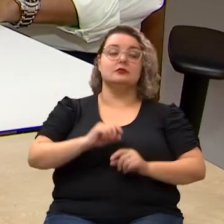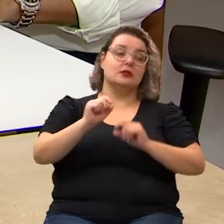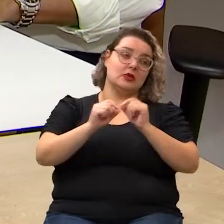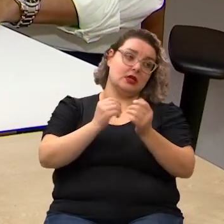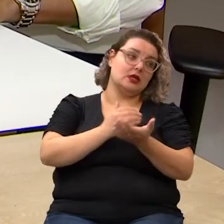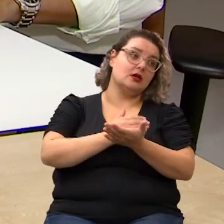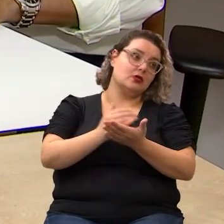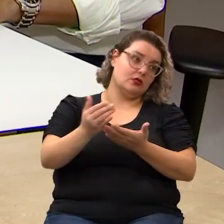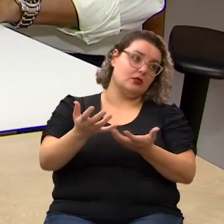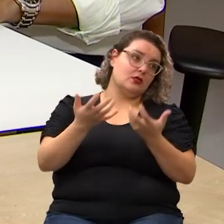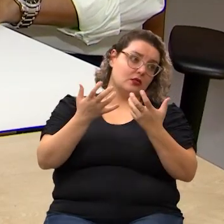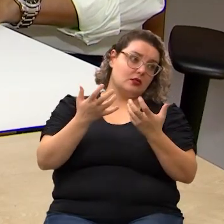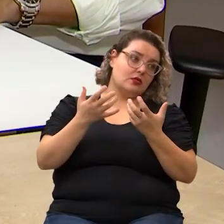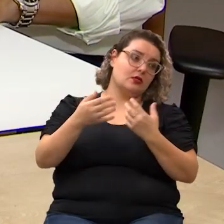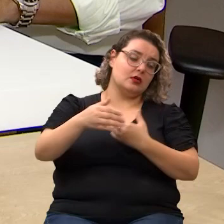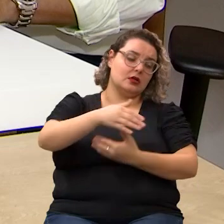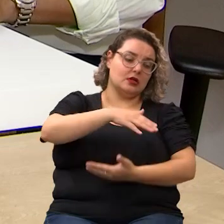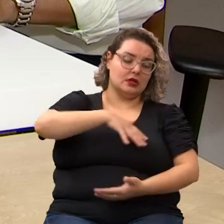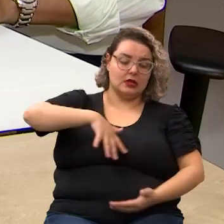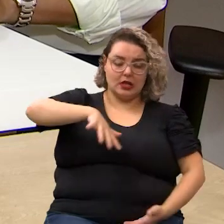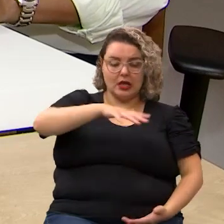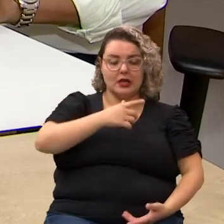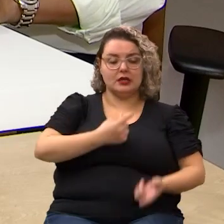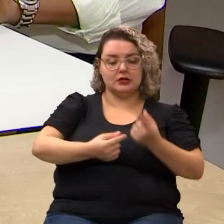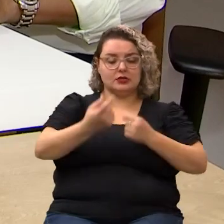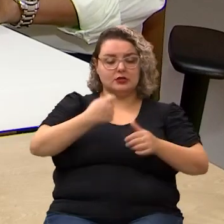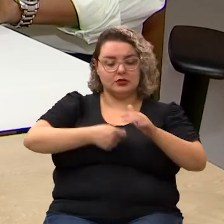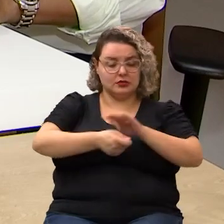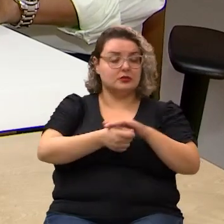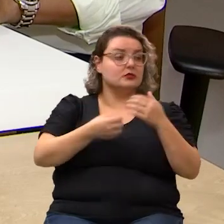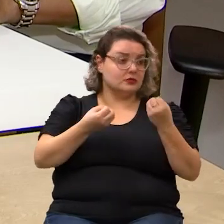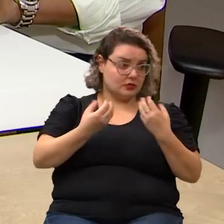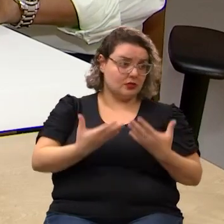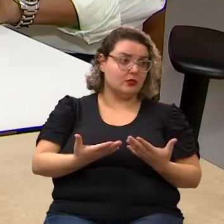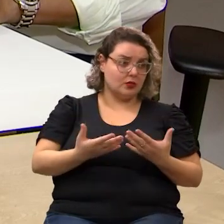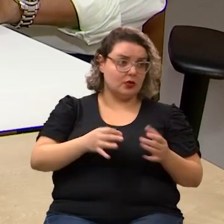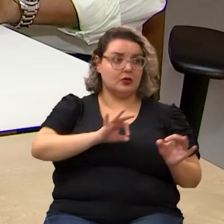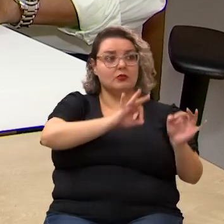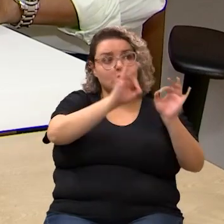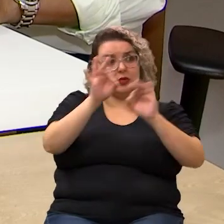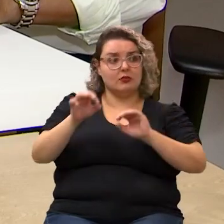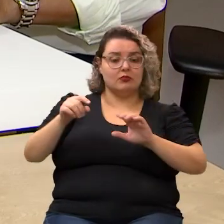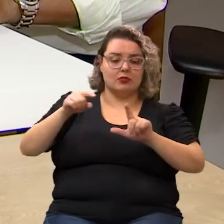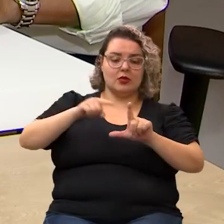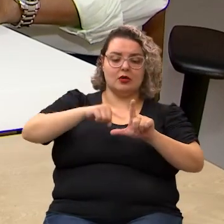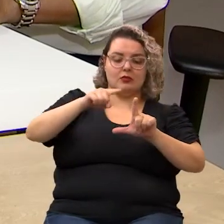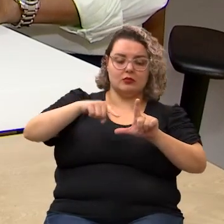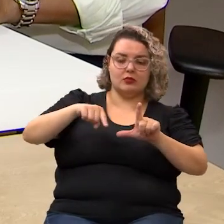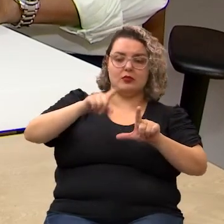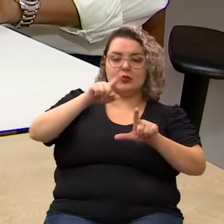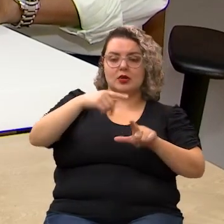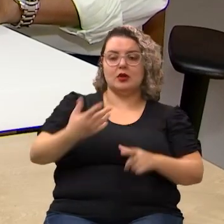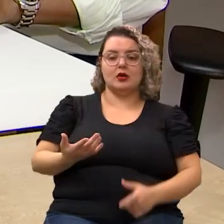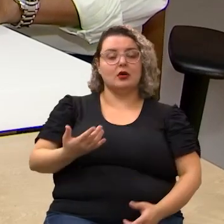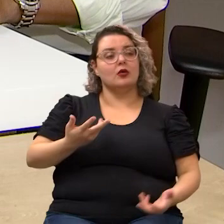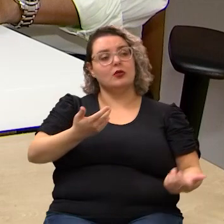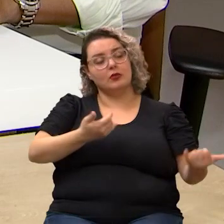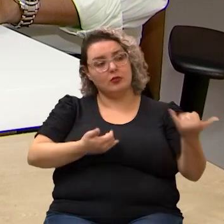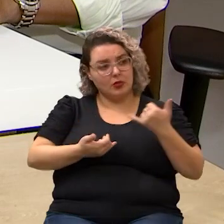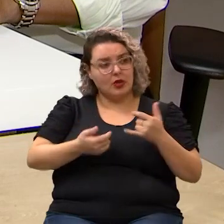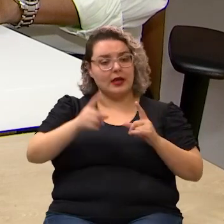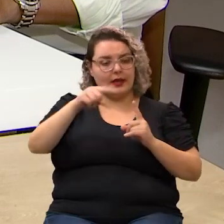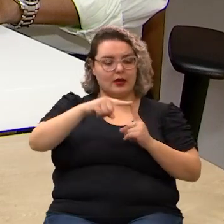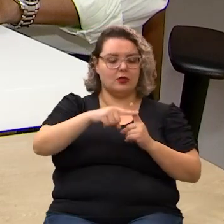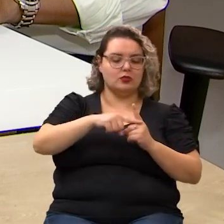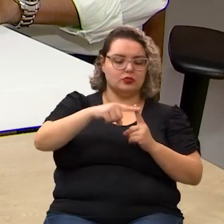quem quer começar nesse mundo financeiro, de investimentos, é bom então acompanhar esse índice, porque ele como você mesmo disse,